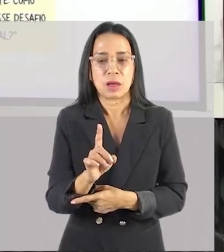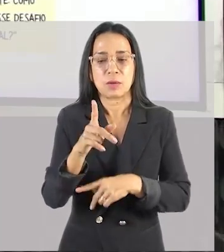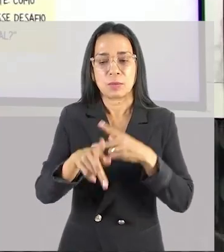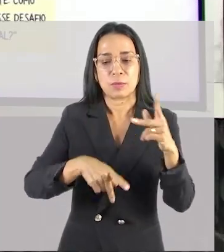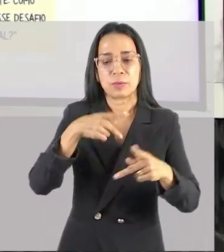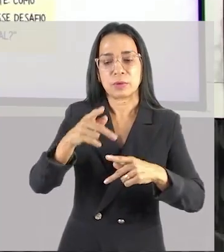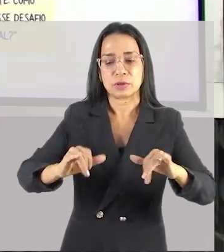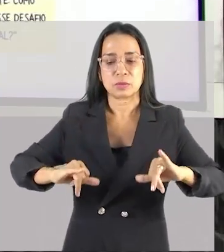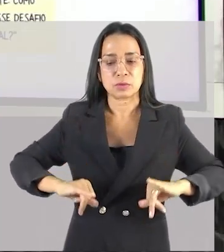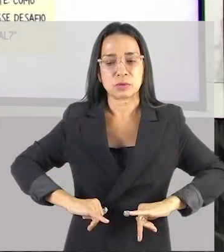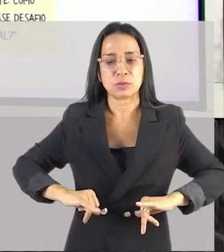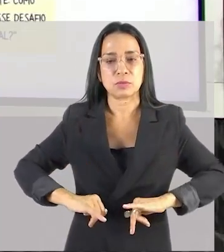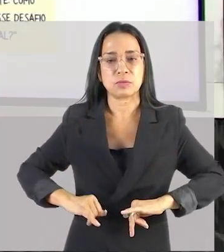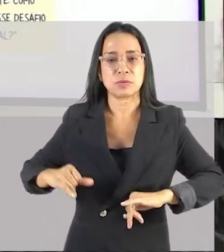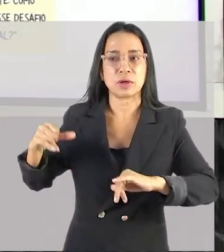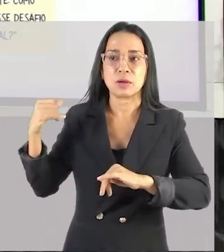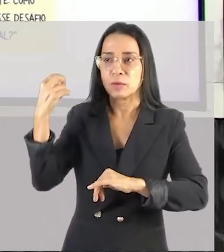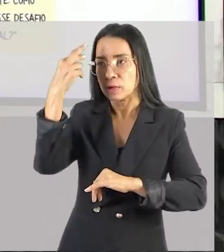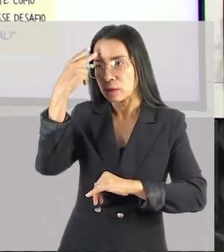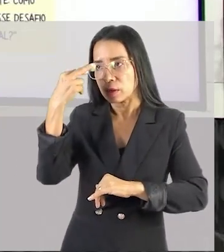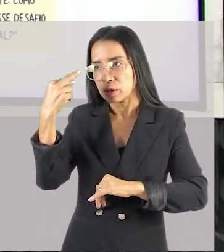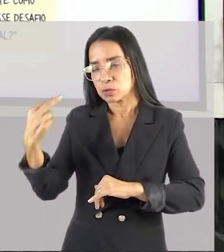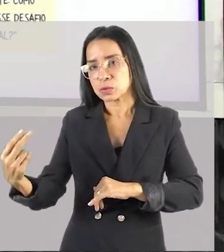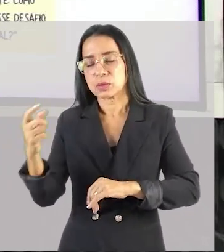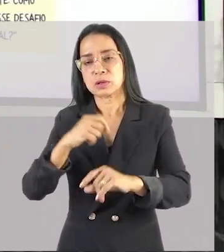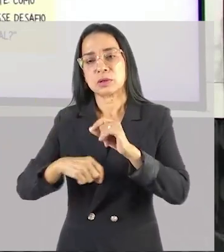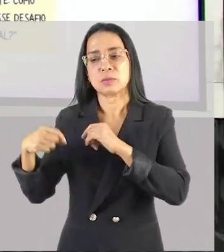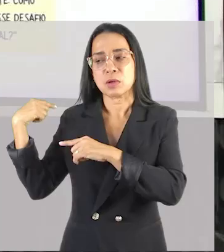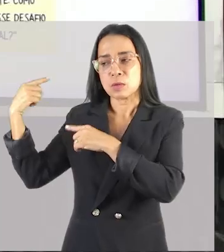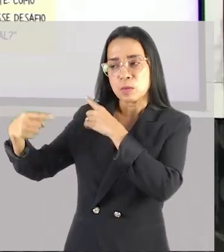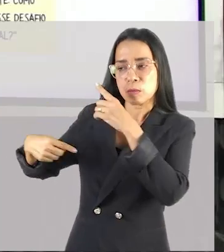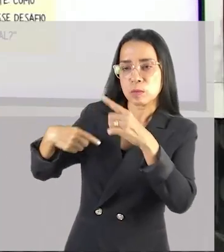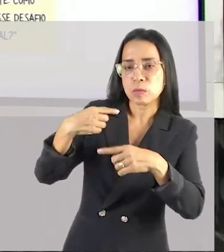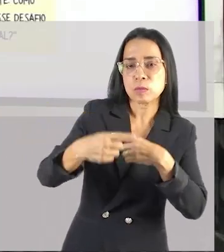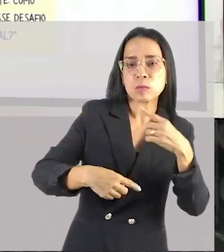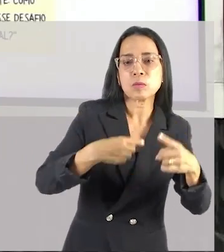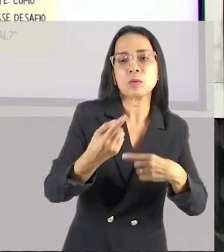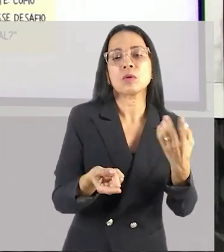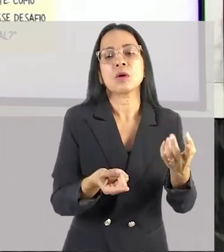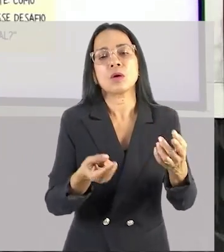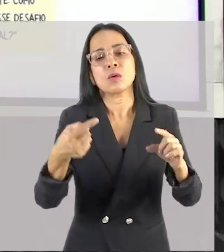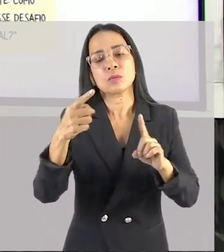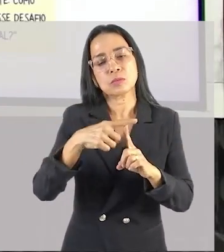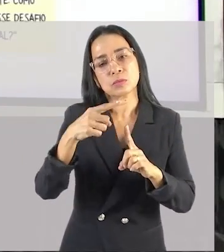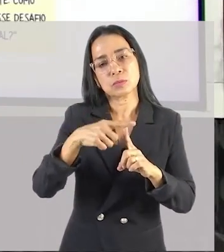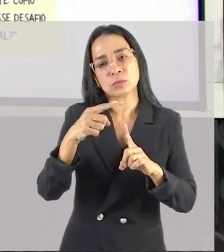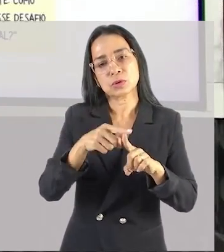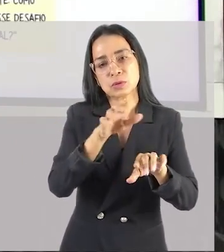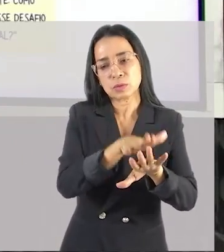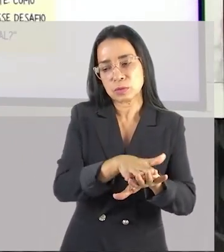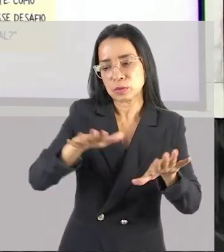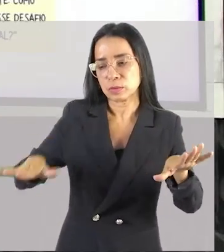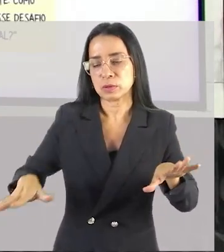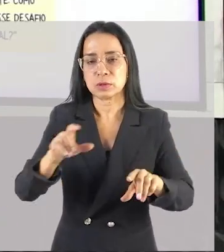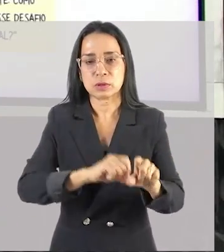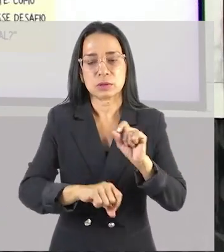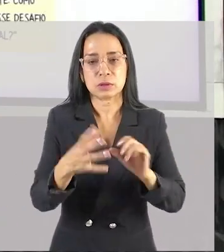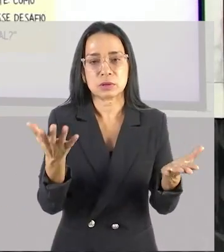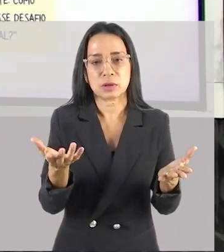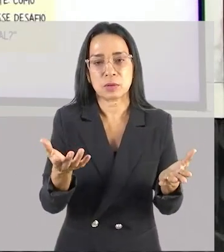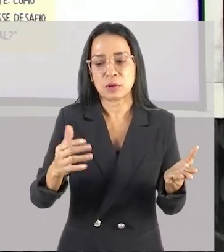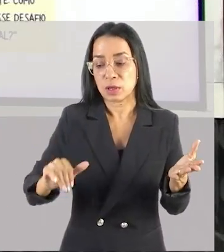sofreu, historicamente, algum tipo de discriminação, violência ou marginalização. E as crianças, por muito tempo, elas não